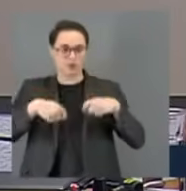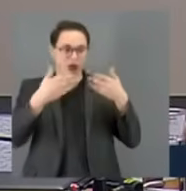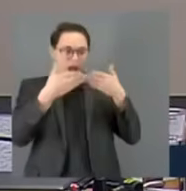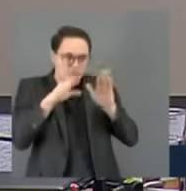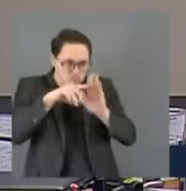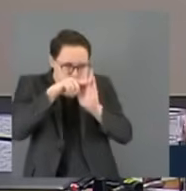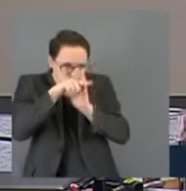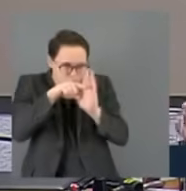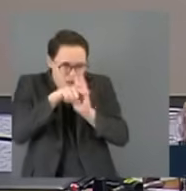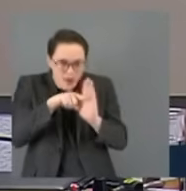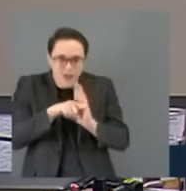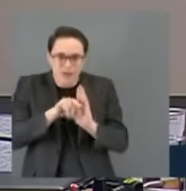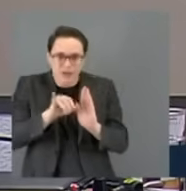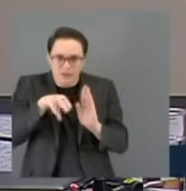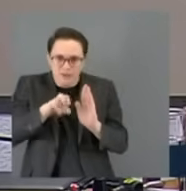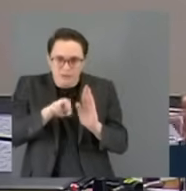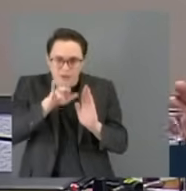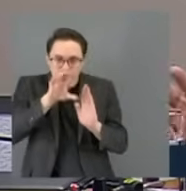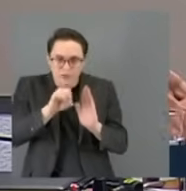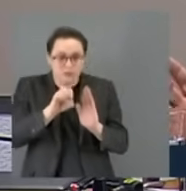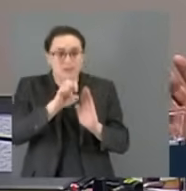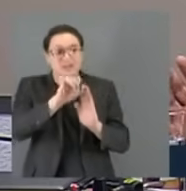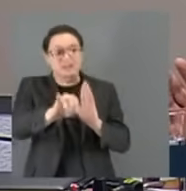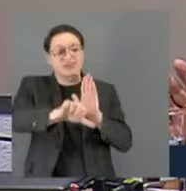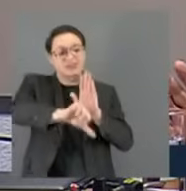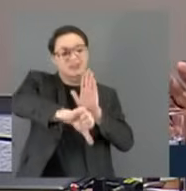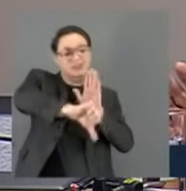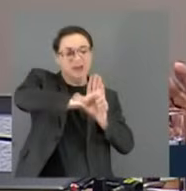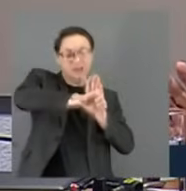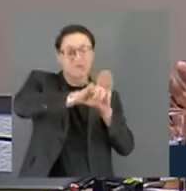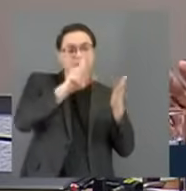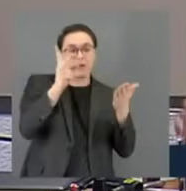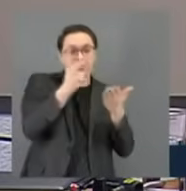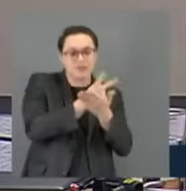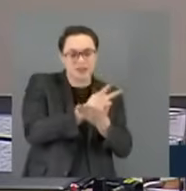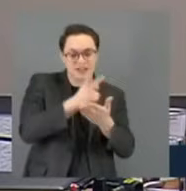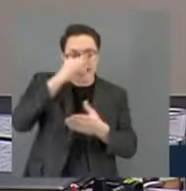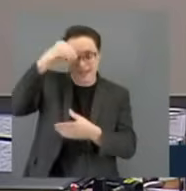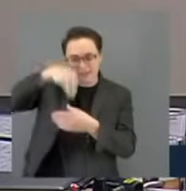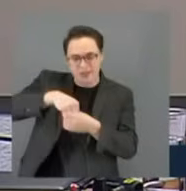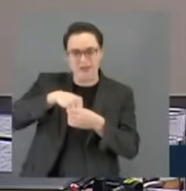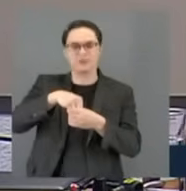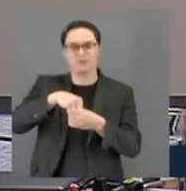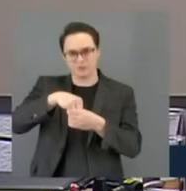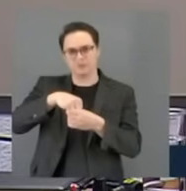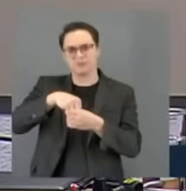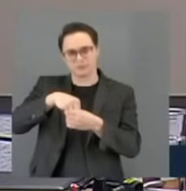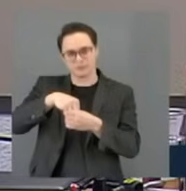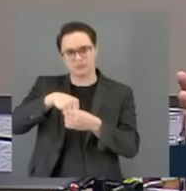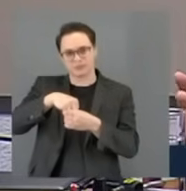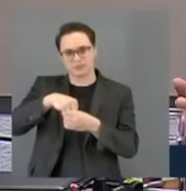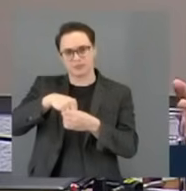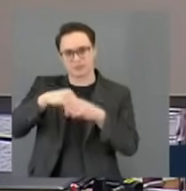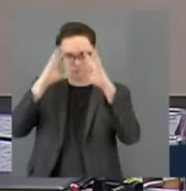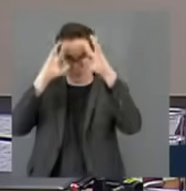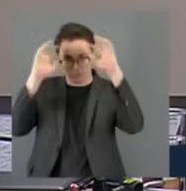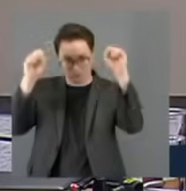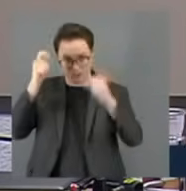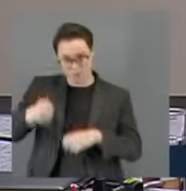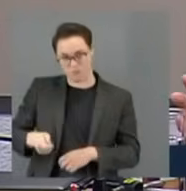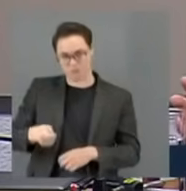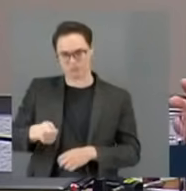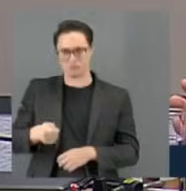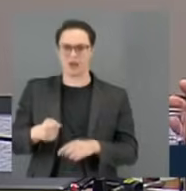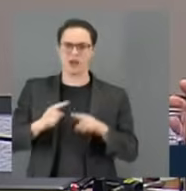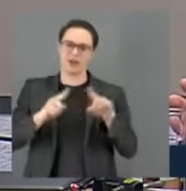investigar crimes que são cometidos nas dependências do tribunal. E há uma interpretação, né?